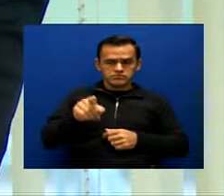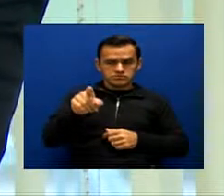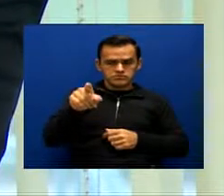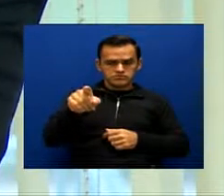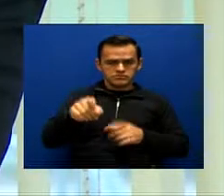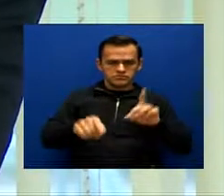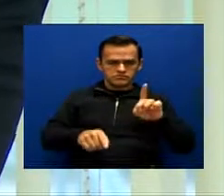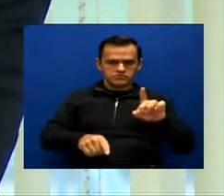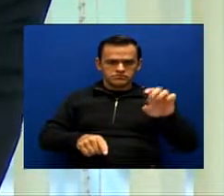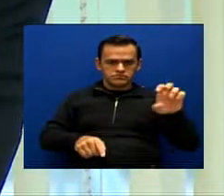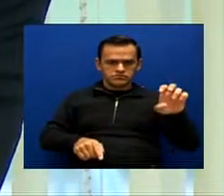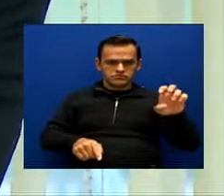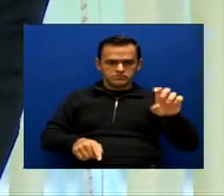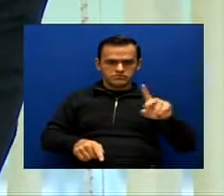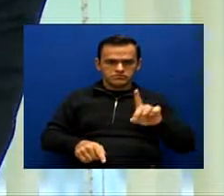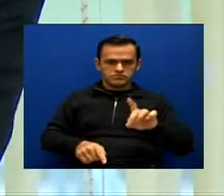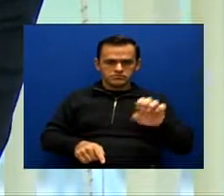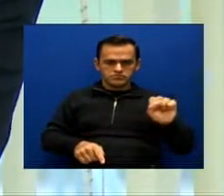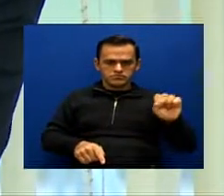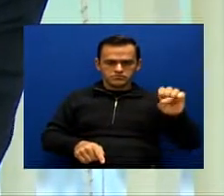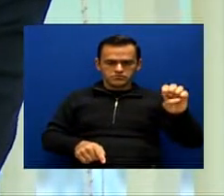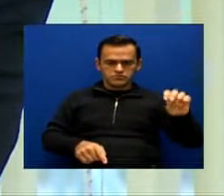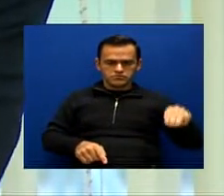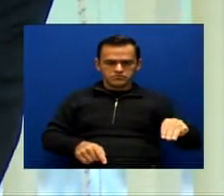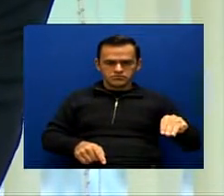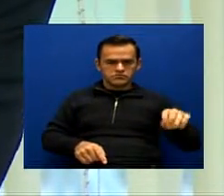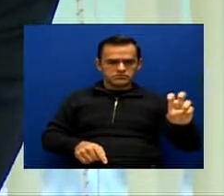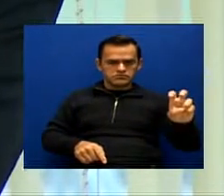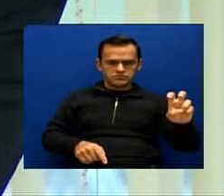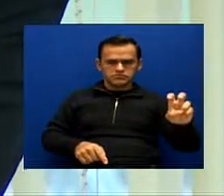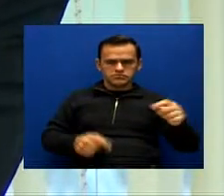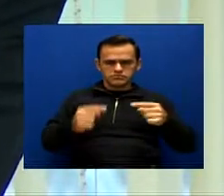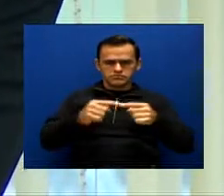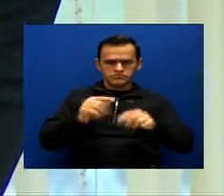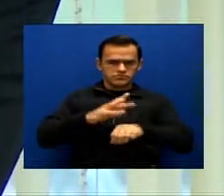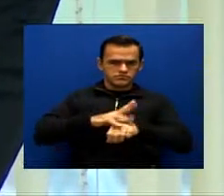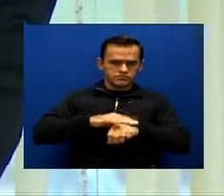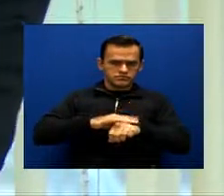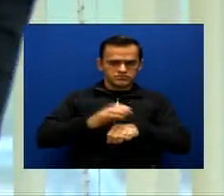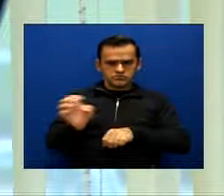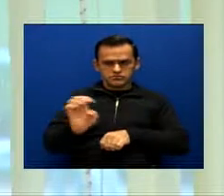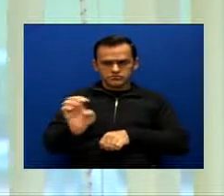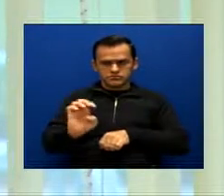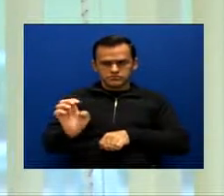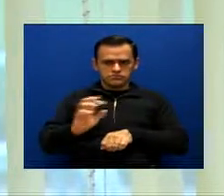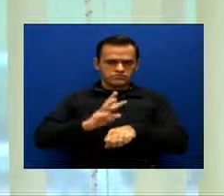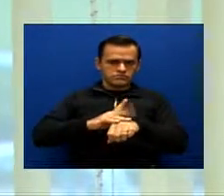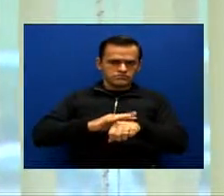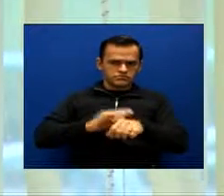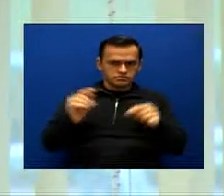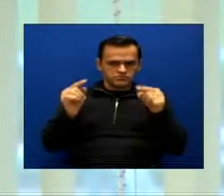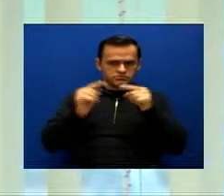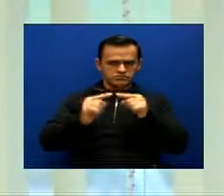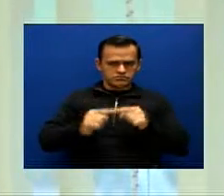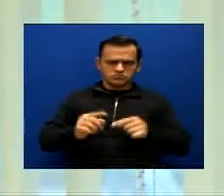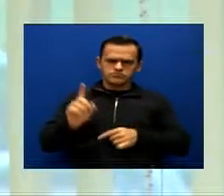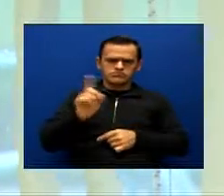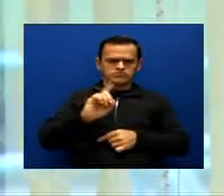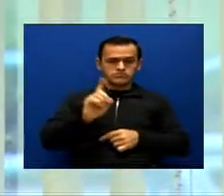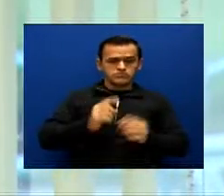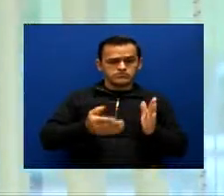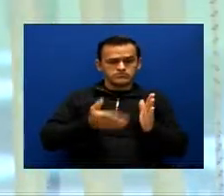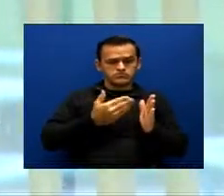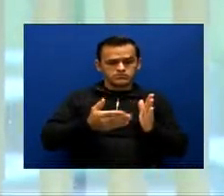pelo DSM-5 qualquer distúrbio ou qualquer doença. O distúrbio ou a doença, segundo o compêndio